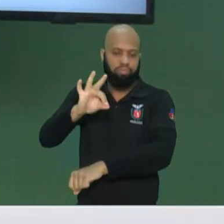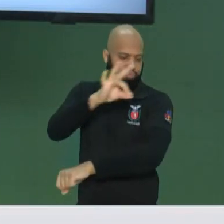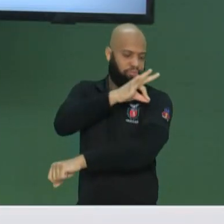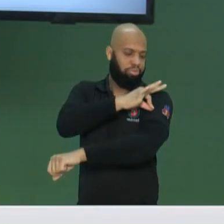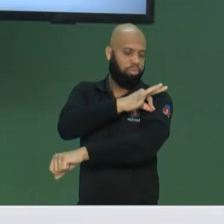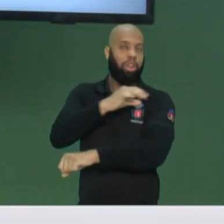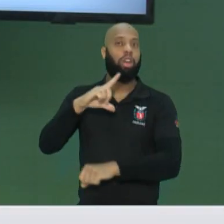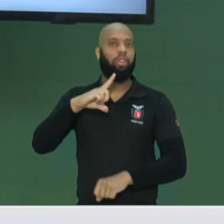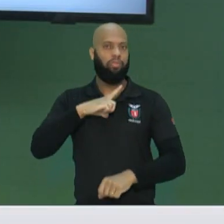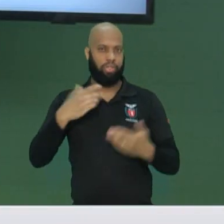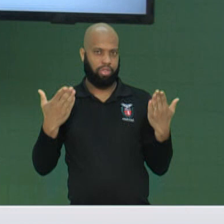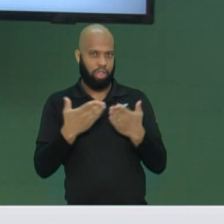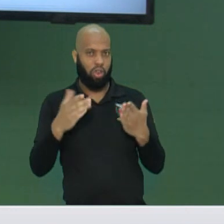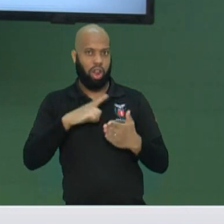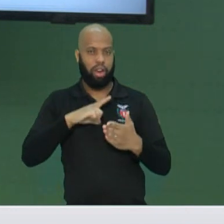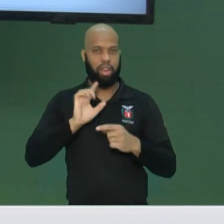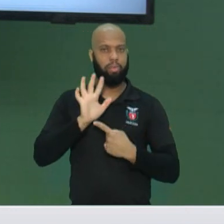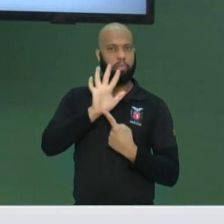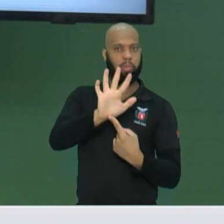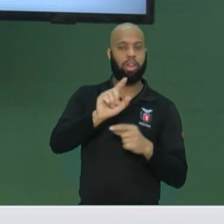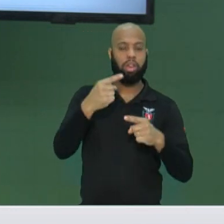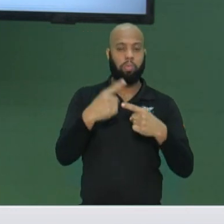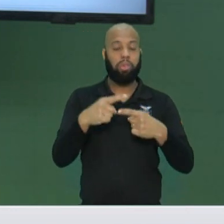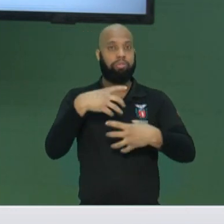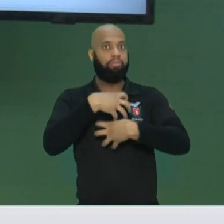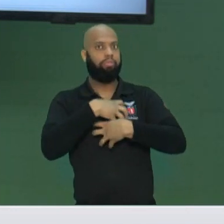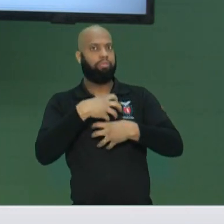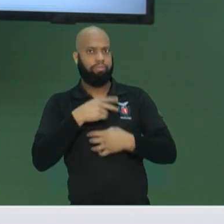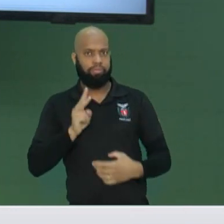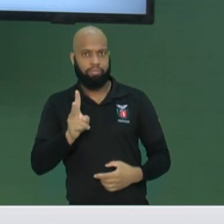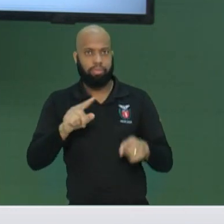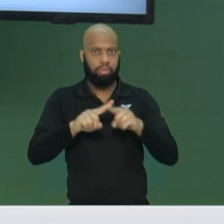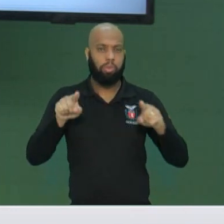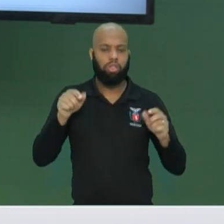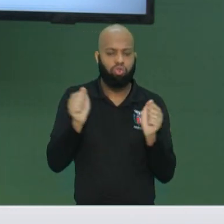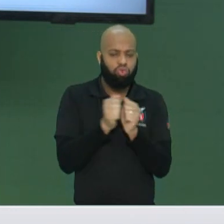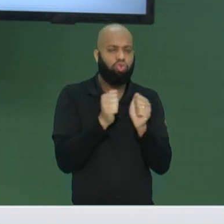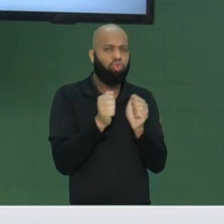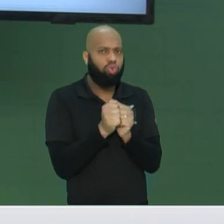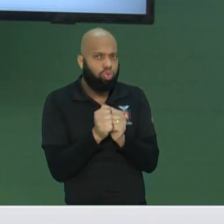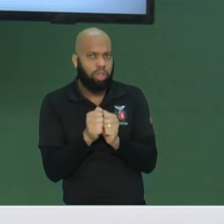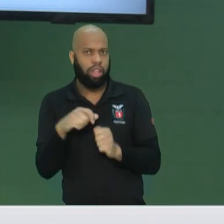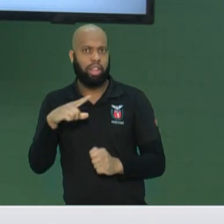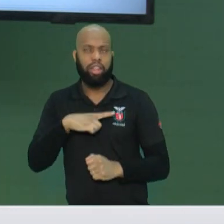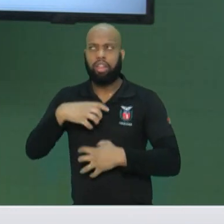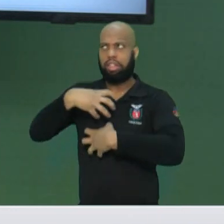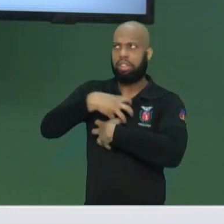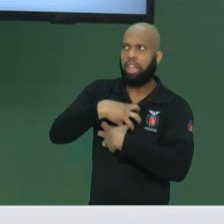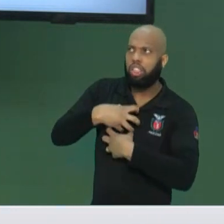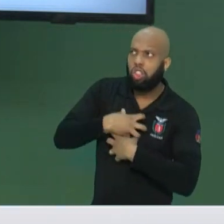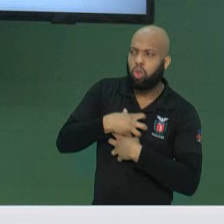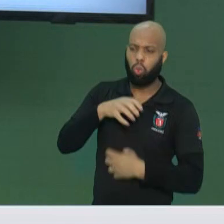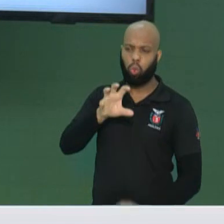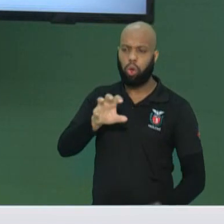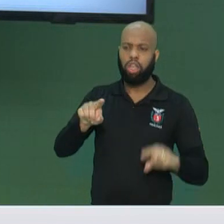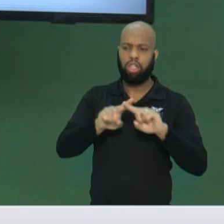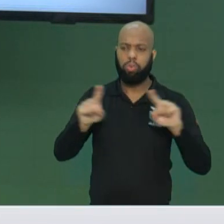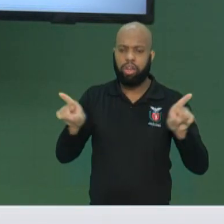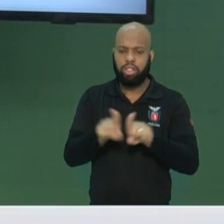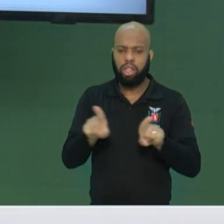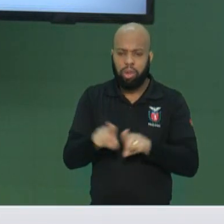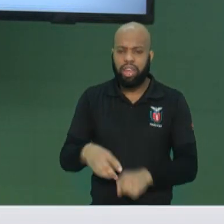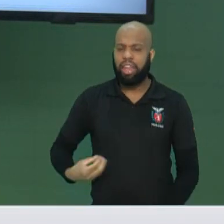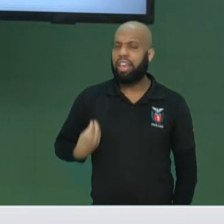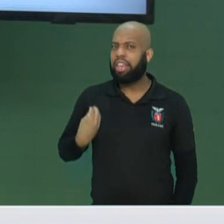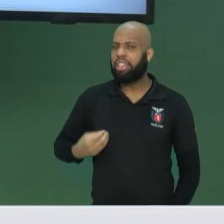nesses sinais, né? São sintomas muito comuns, mas que quando você junta eles, teve em alguma situação, algum